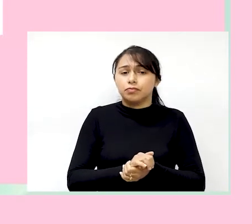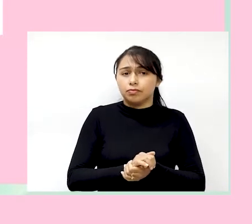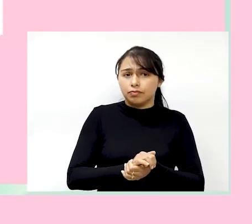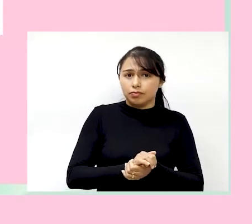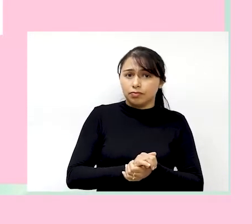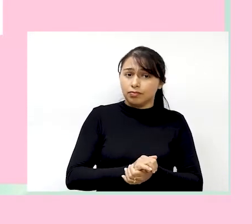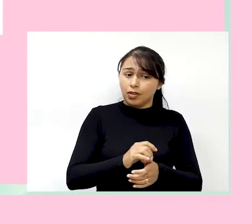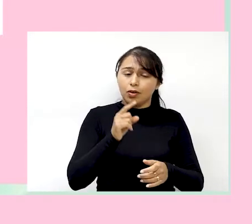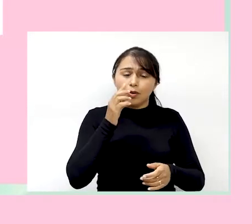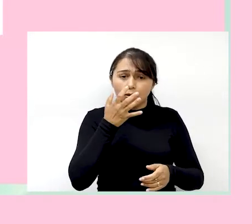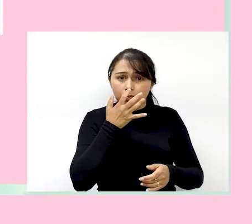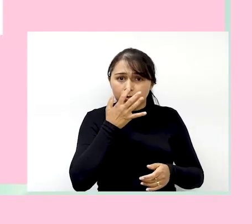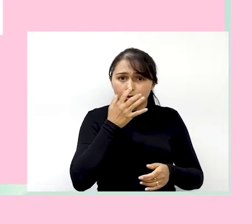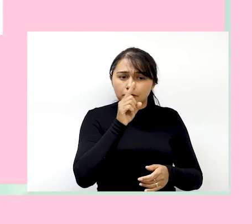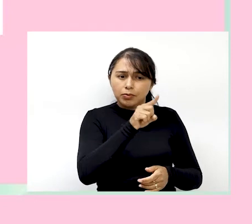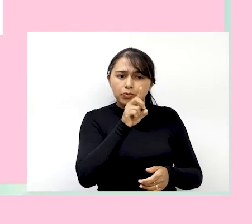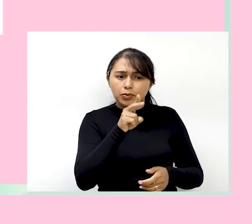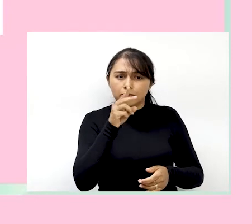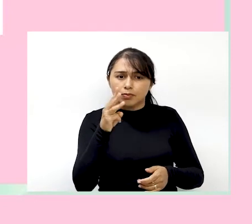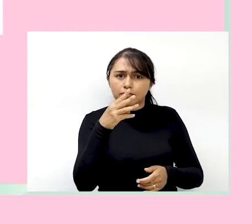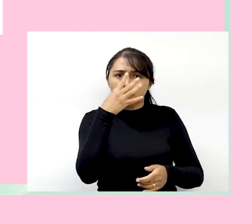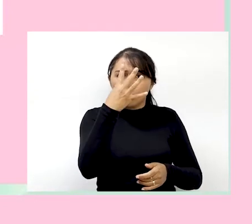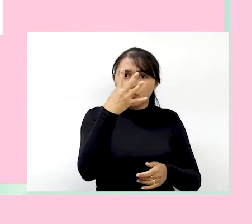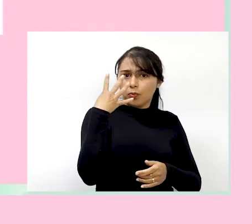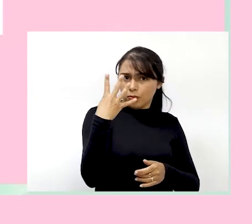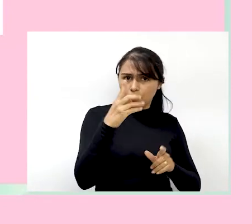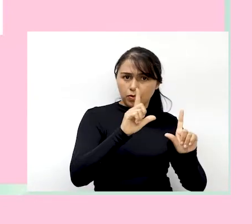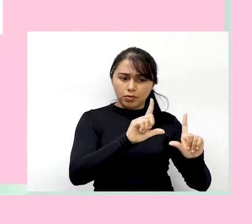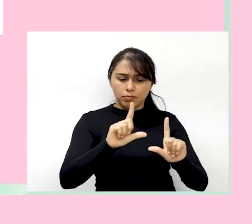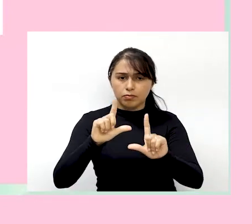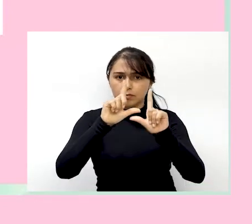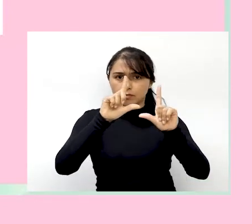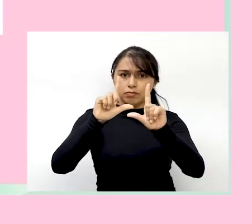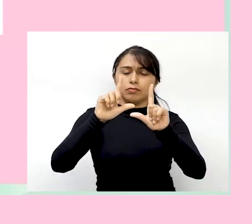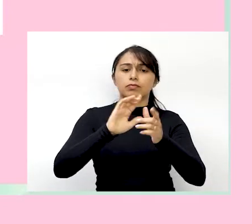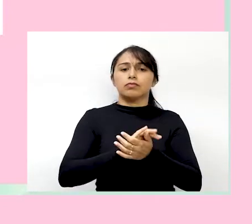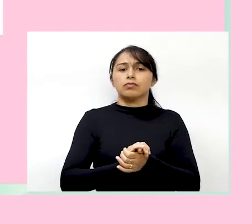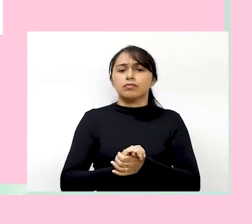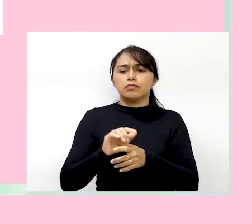na figura 1. Aqui eu tenho 3 quadrados. Aqui eu tenho